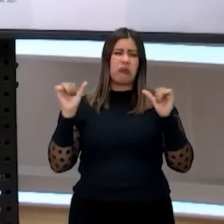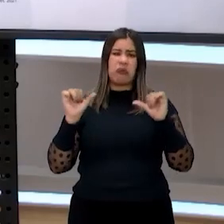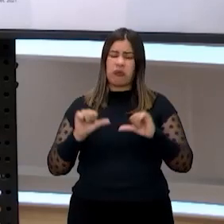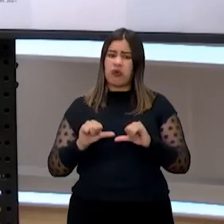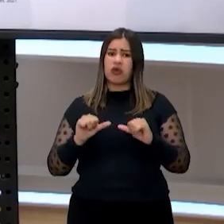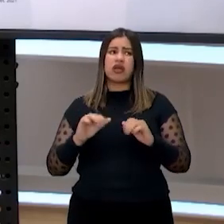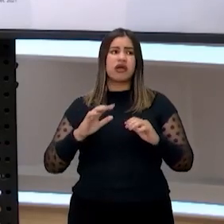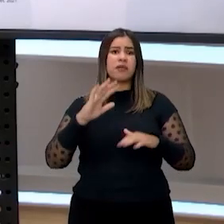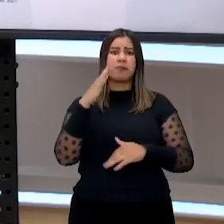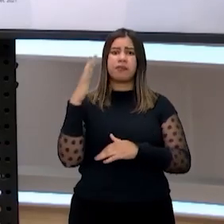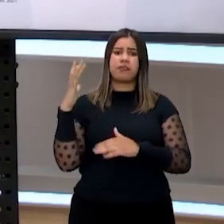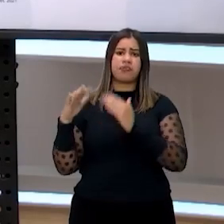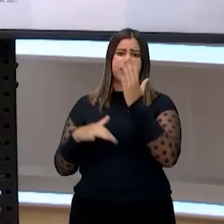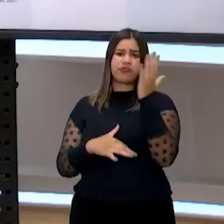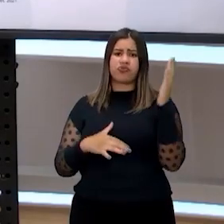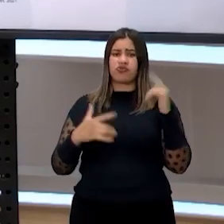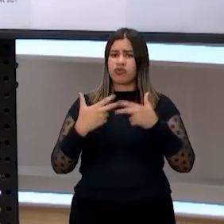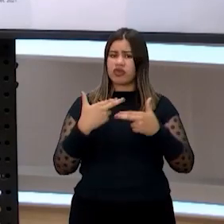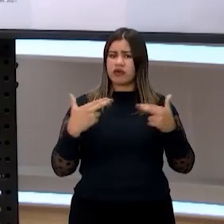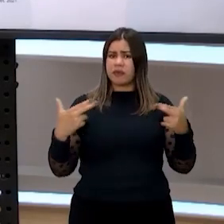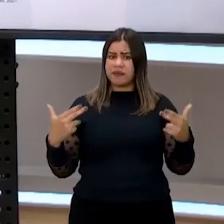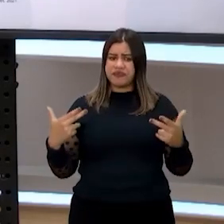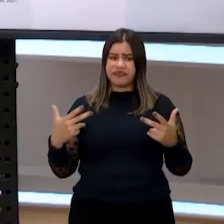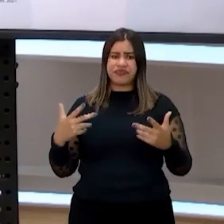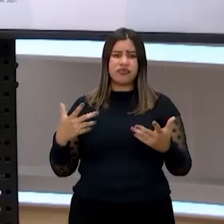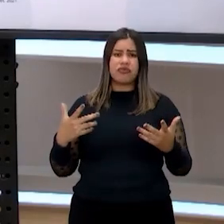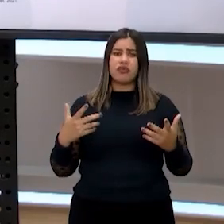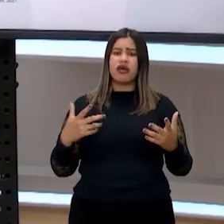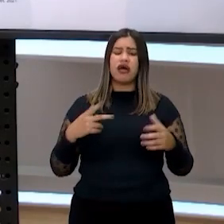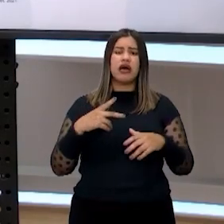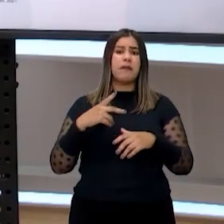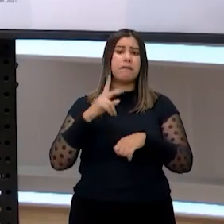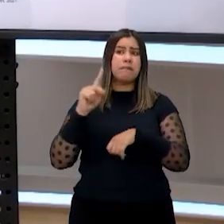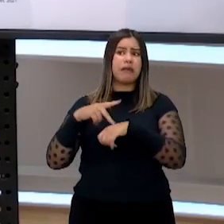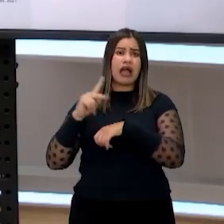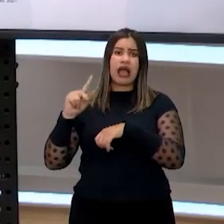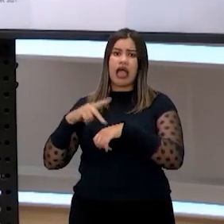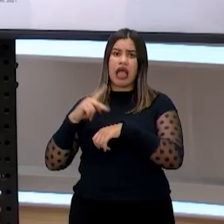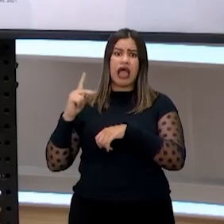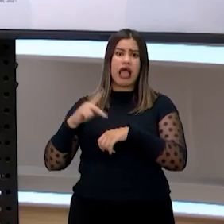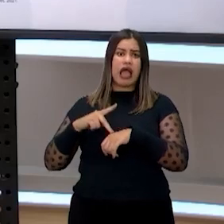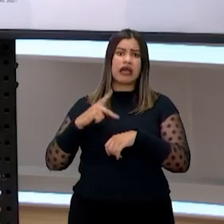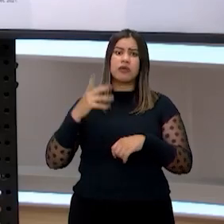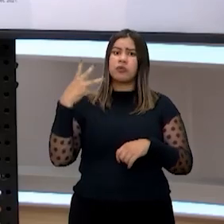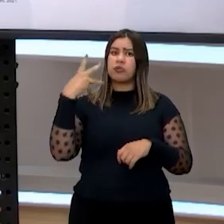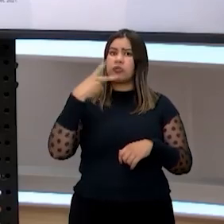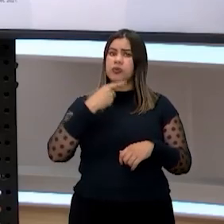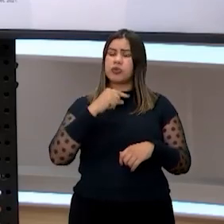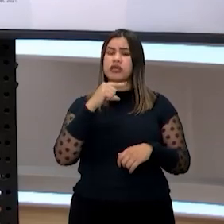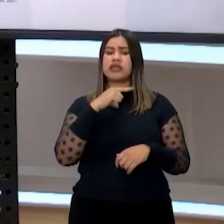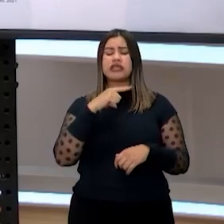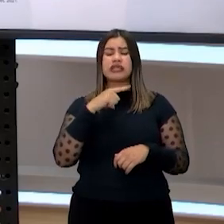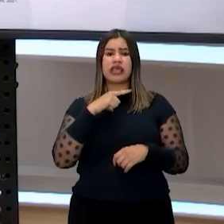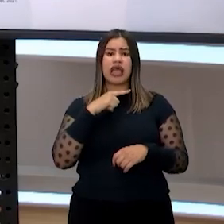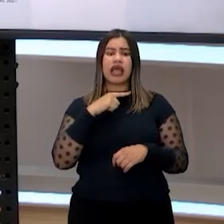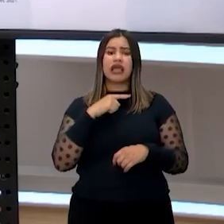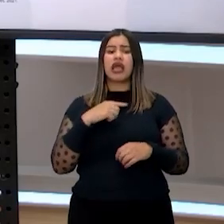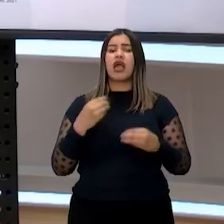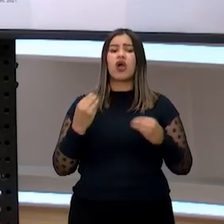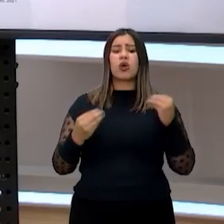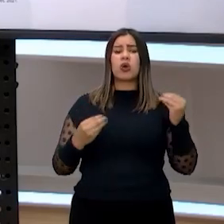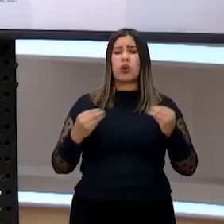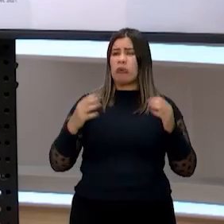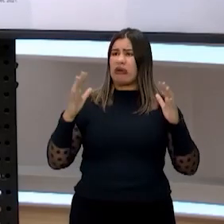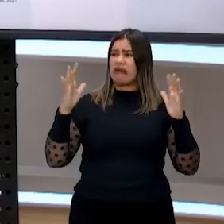paisagens metropolitanas de Birmingham, Liverpool, Londres, que eram os grandes centros industriais da época, era de